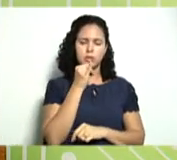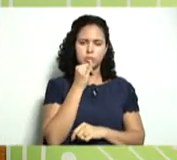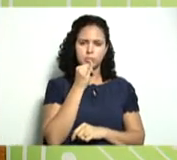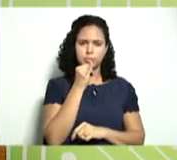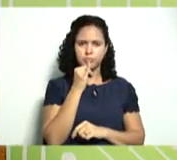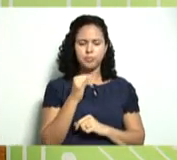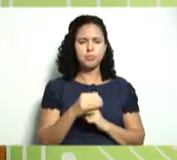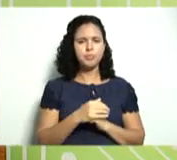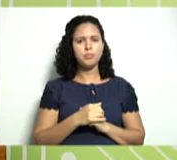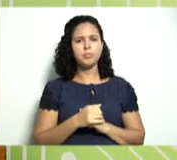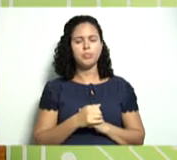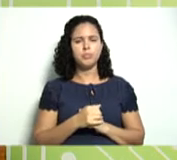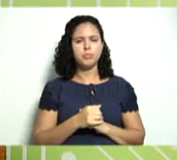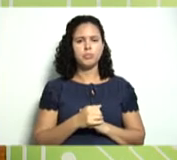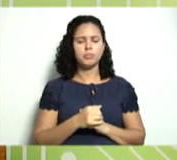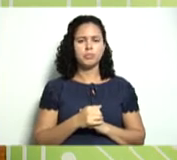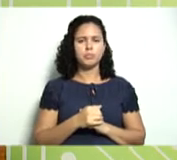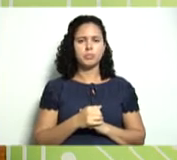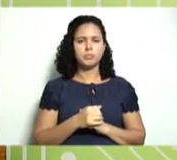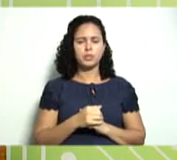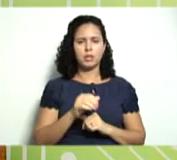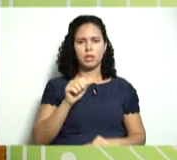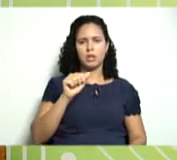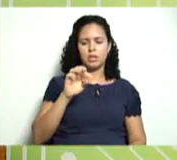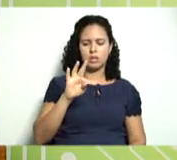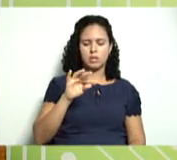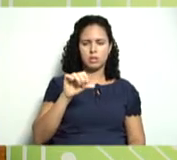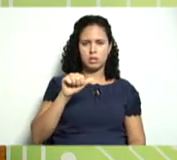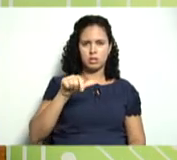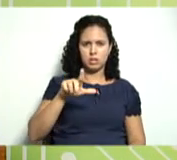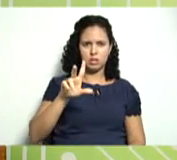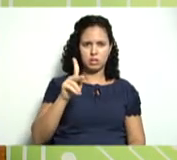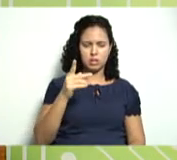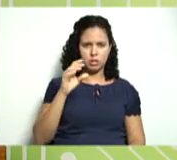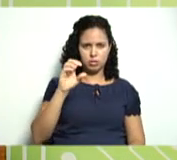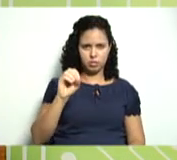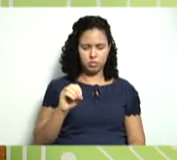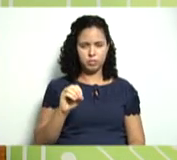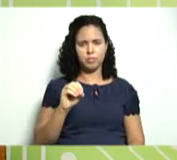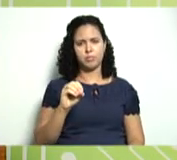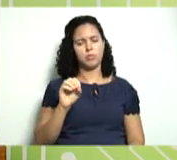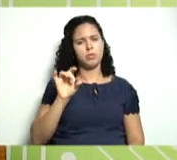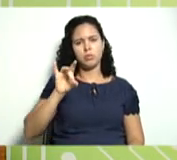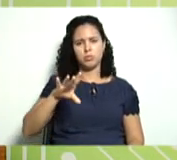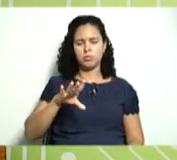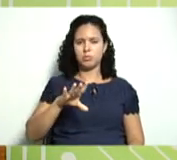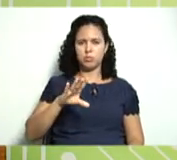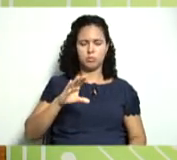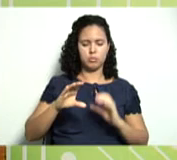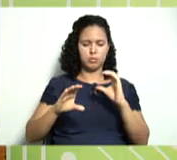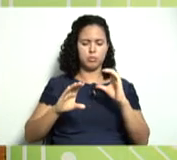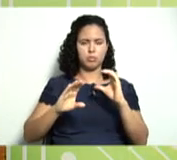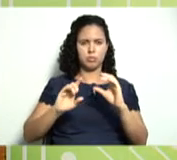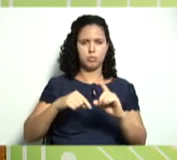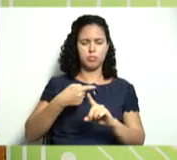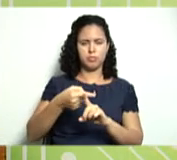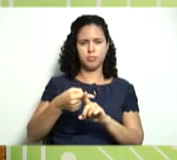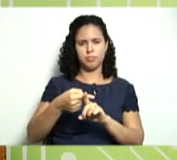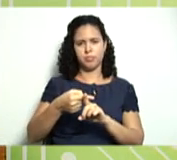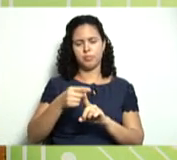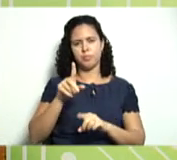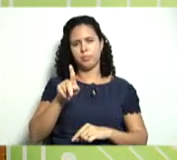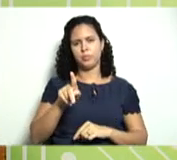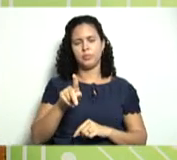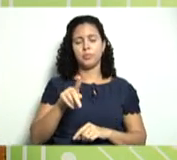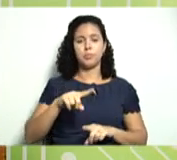assim em teclas de atalho ensinam com a impressão com impressão ela específica contra o p porém vocês vão encontrar